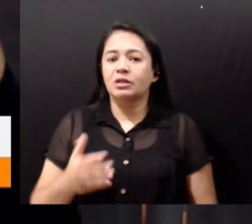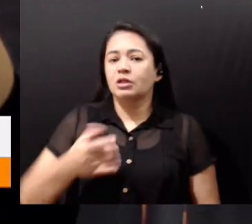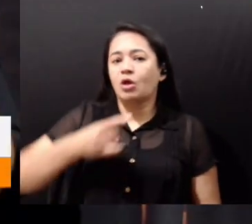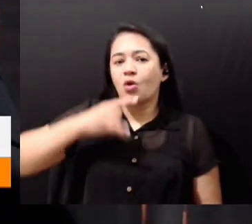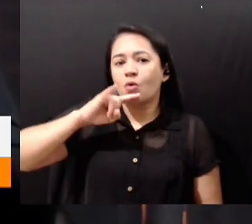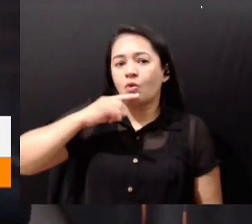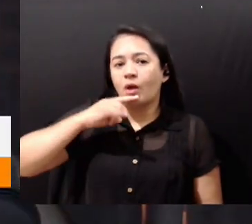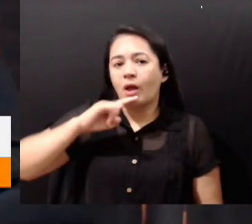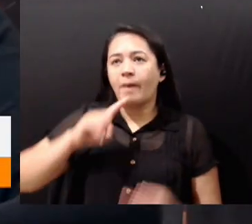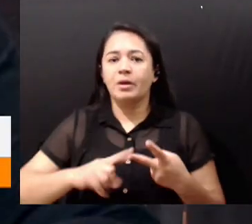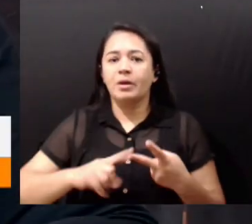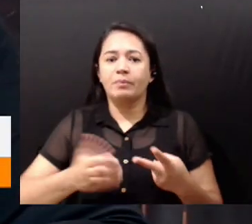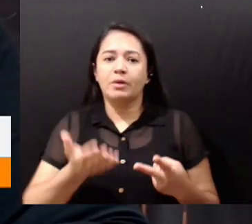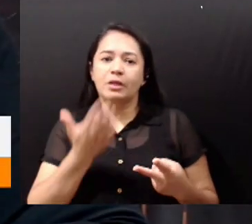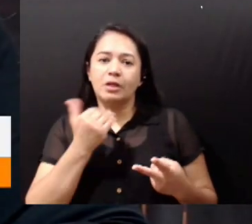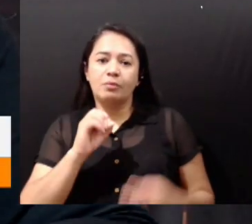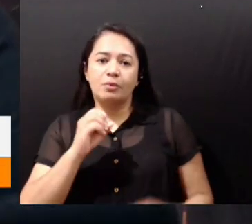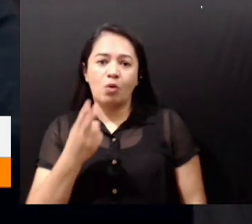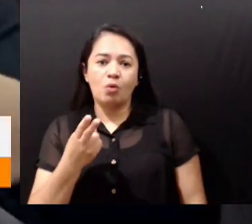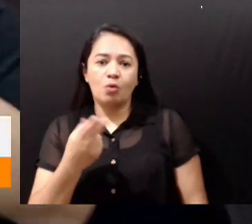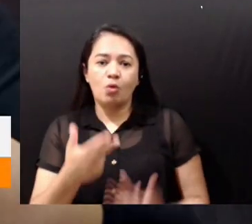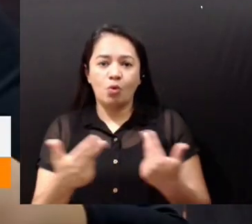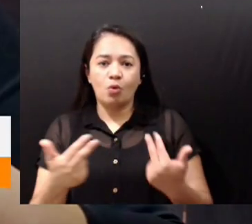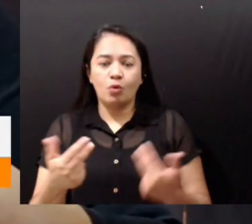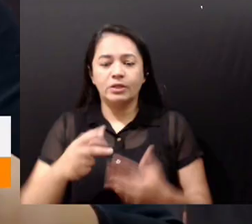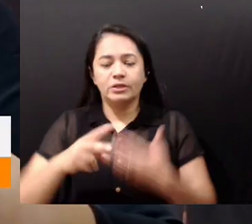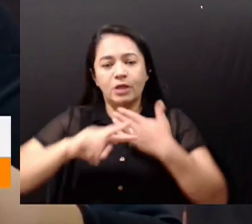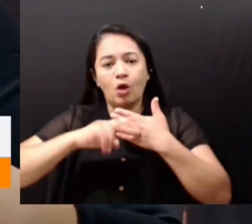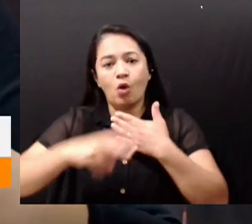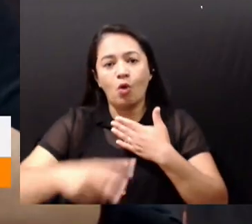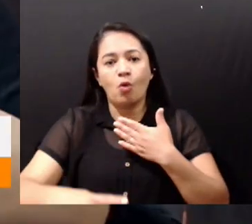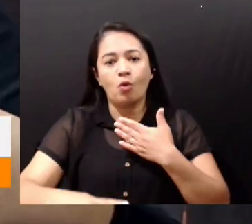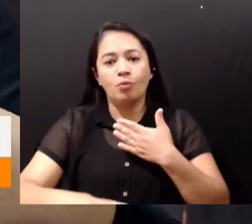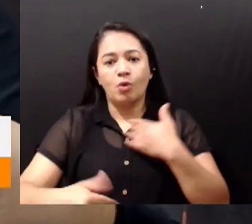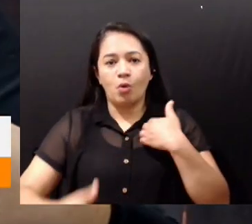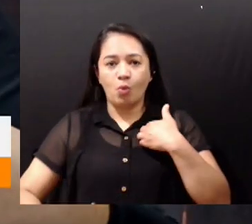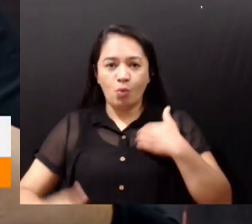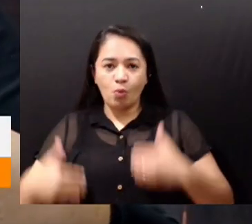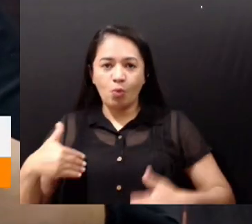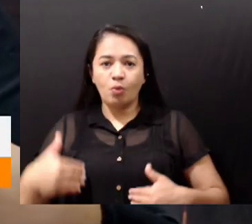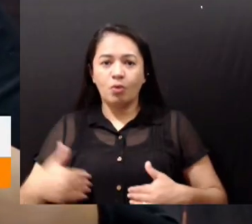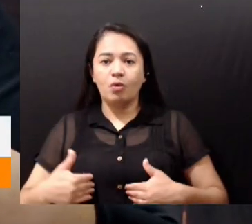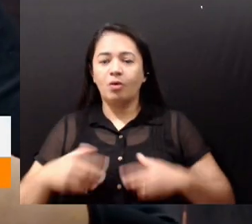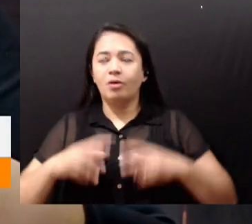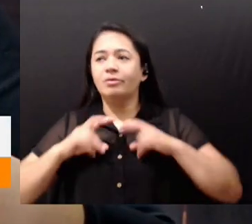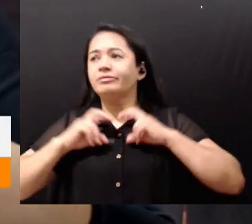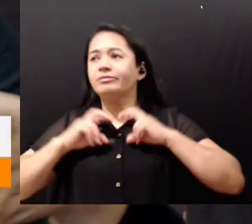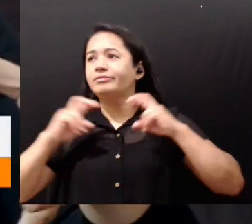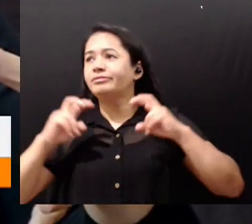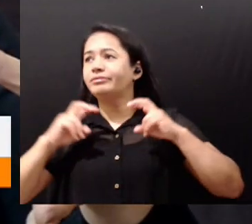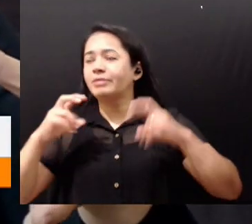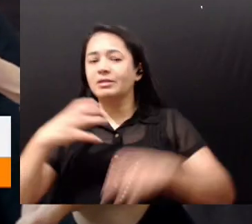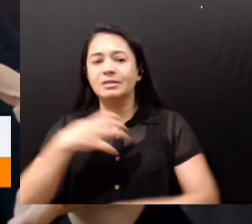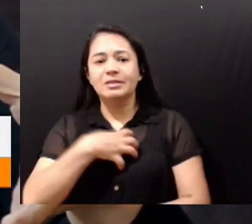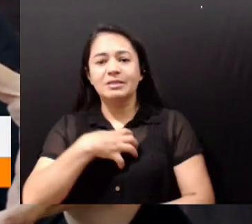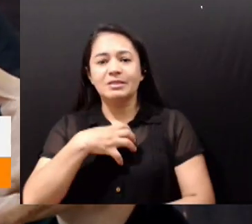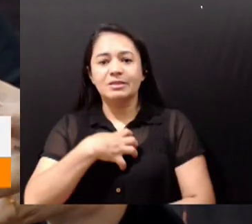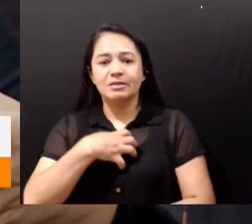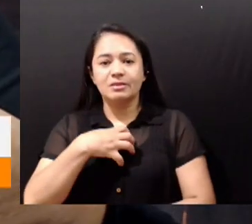algo que vá ter como consequência o corpo gritar no sintoma, né? Porque, como a gente estava